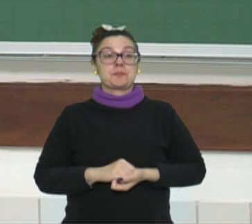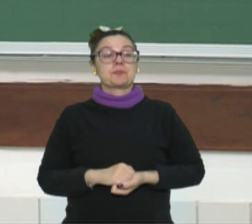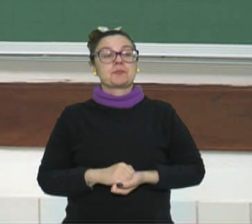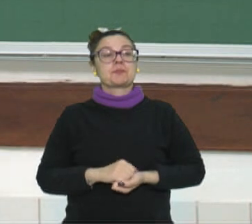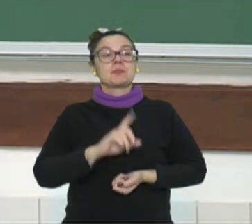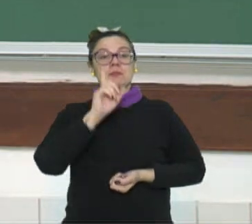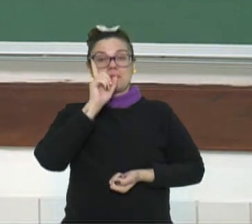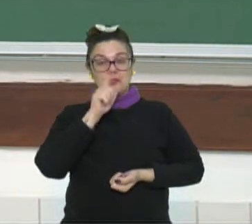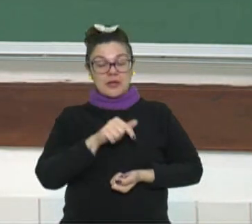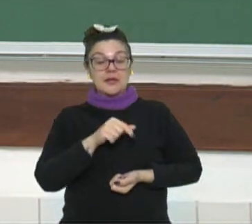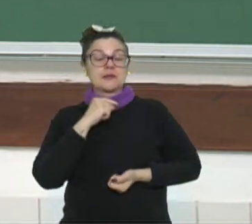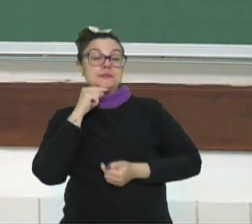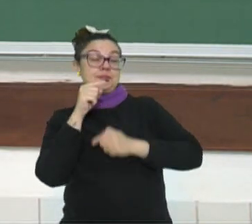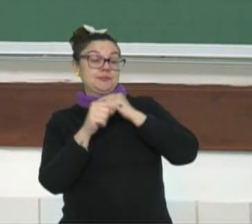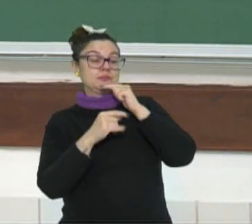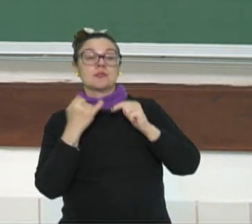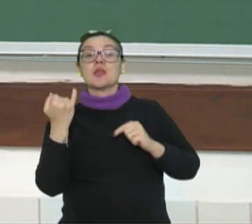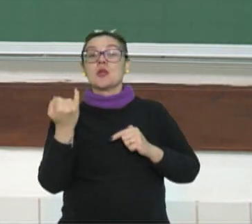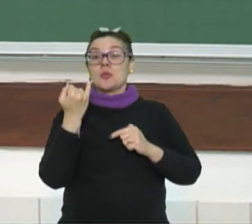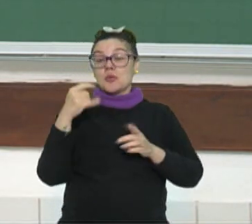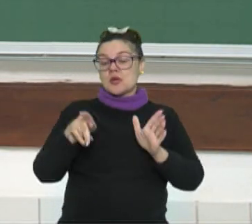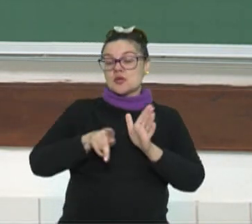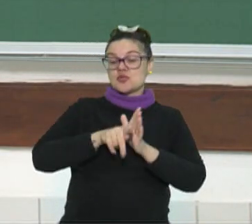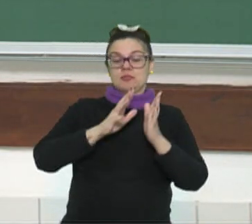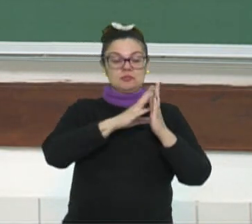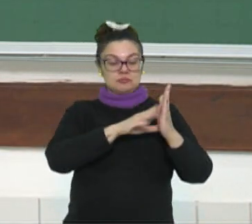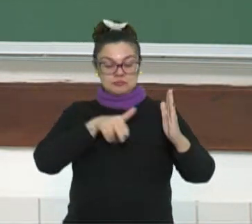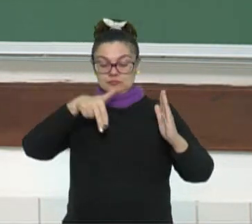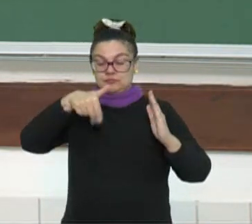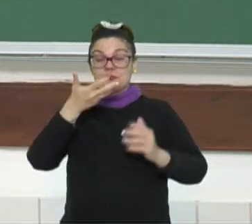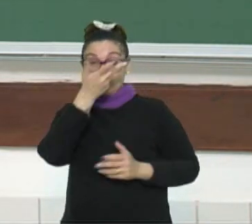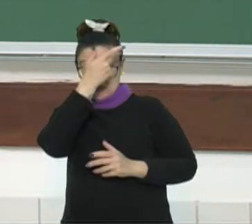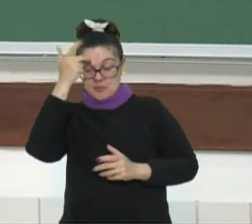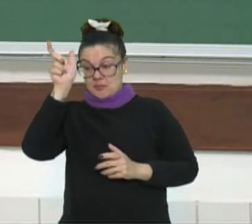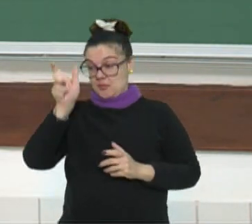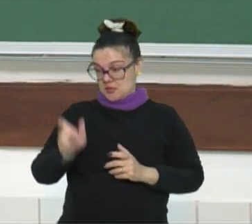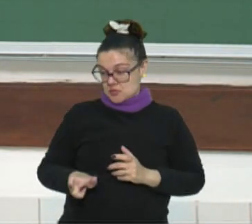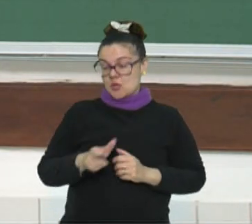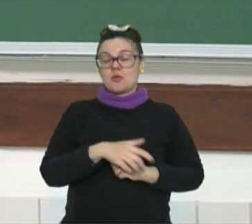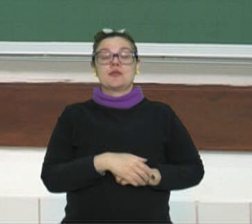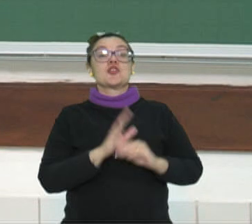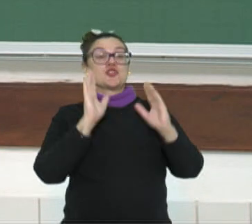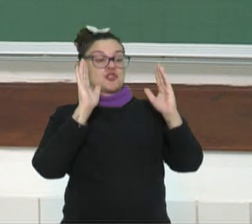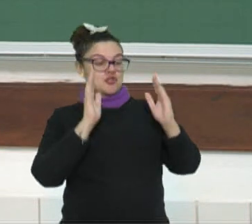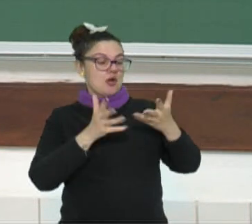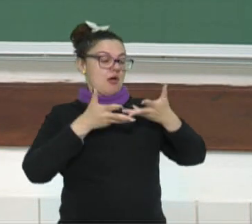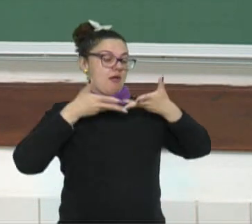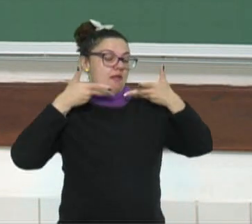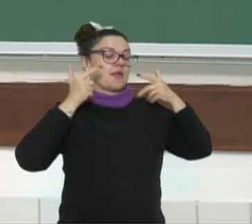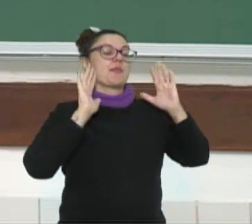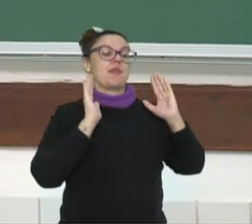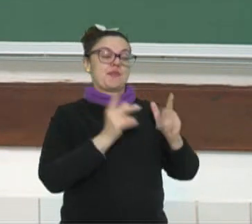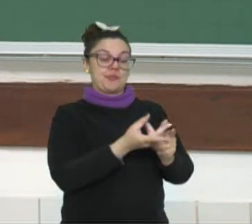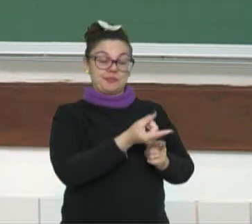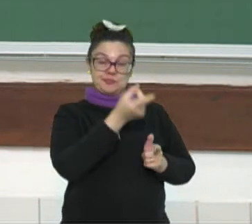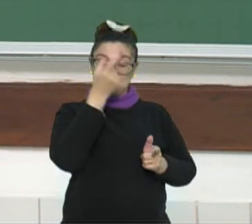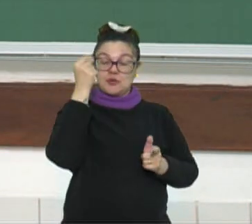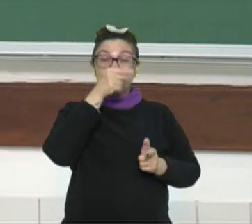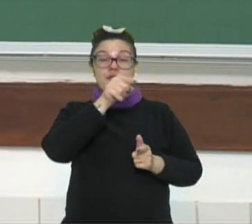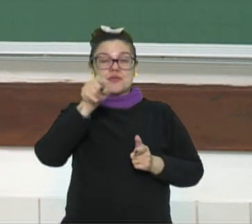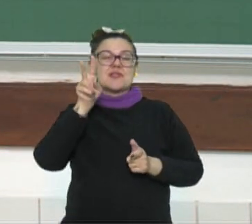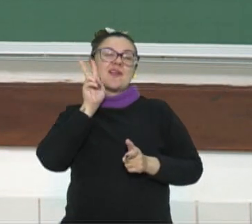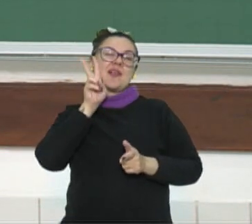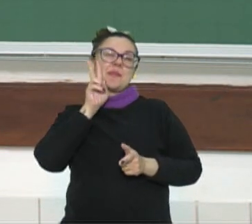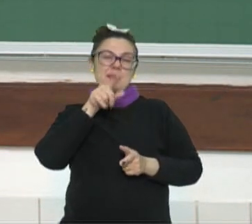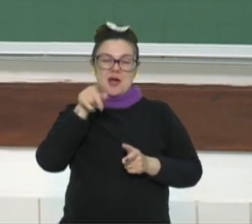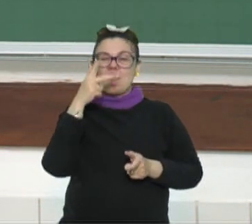É uma questão importante para ser refletida. Clonagem de seres humanos. A clonagem de animais nós já temos há algum tempo, né? Se você lembrar